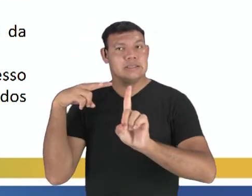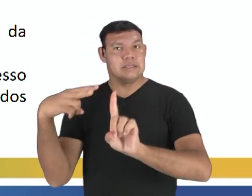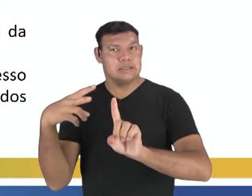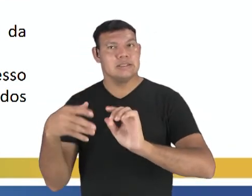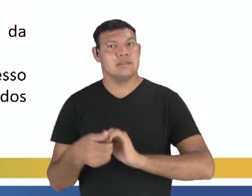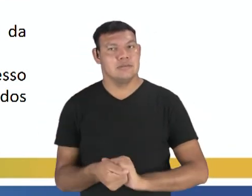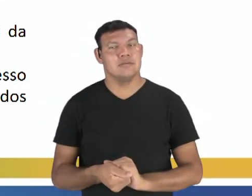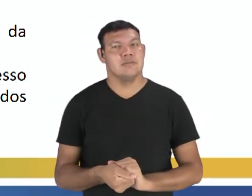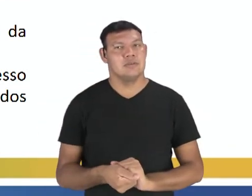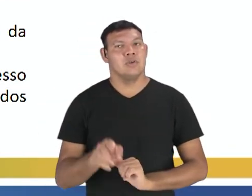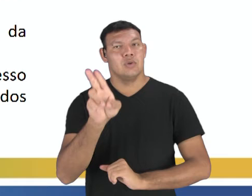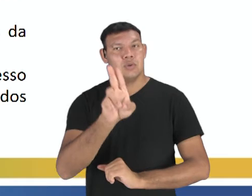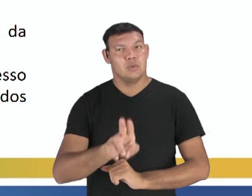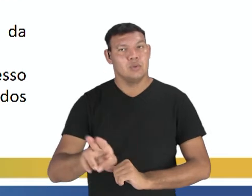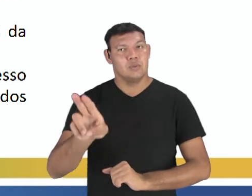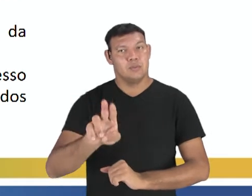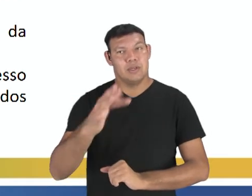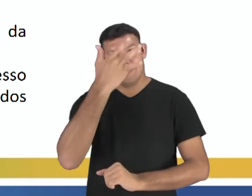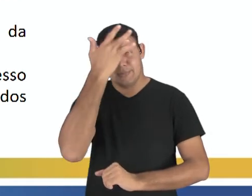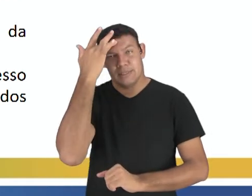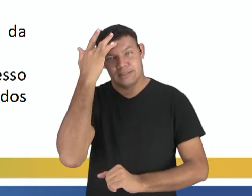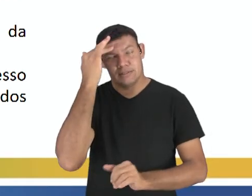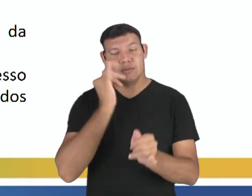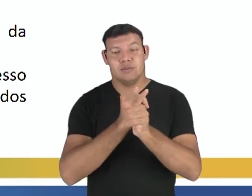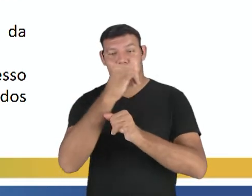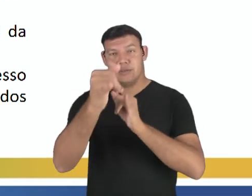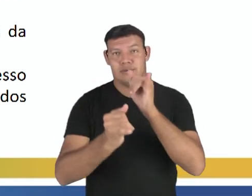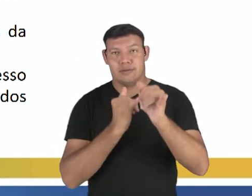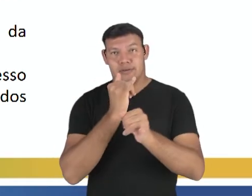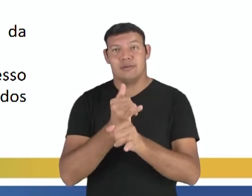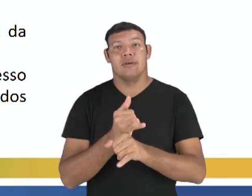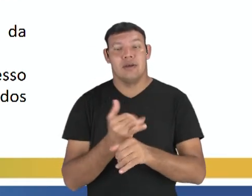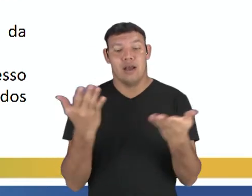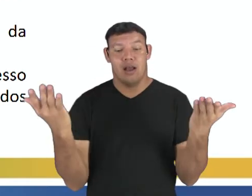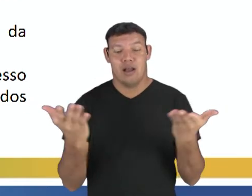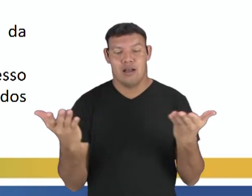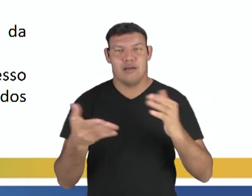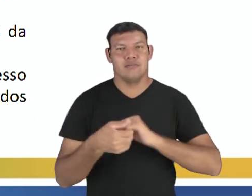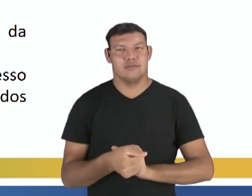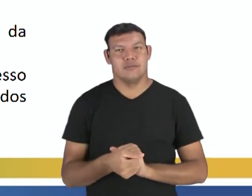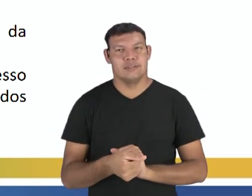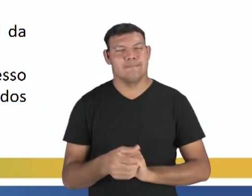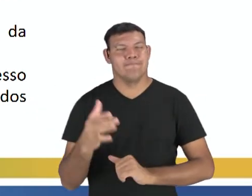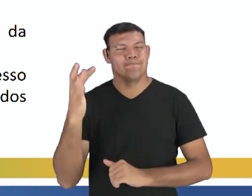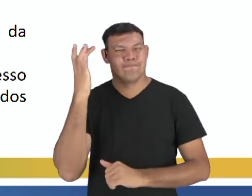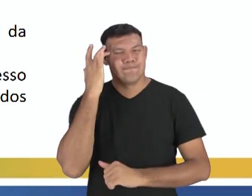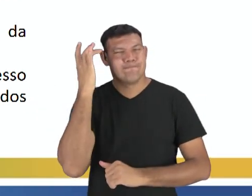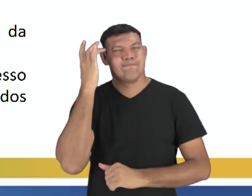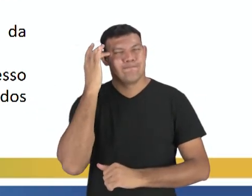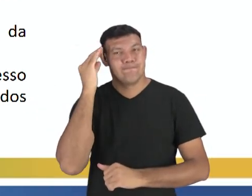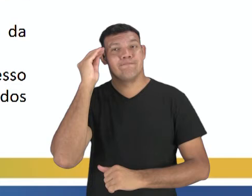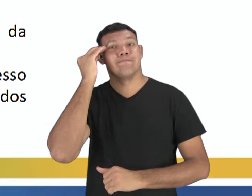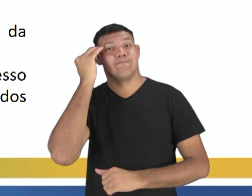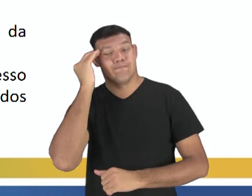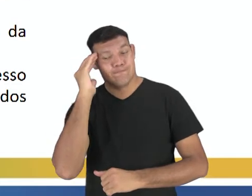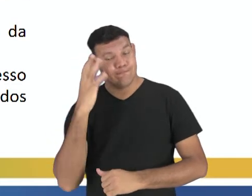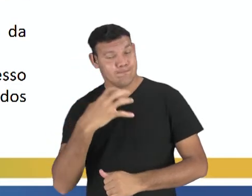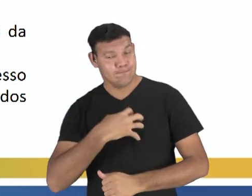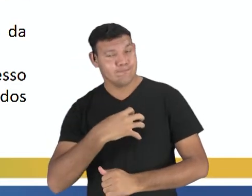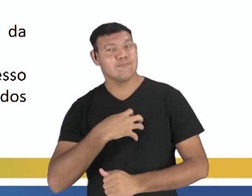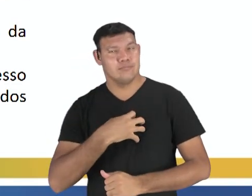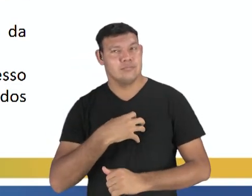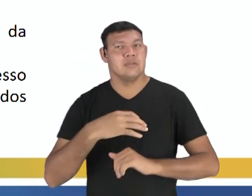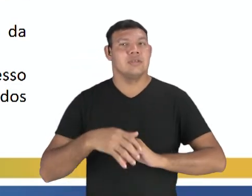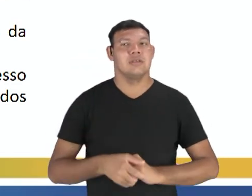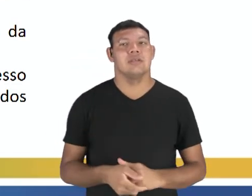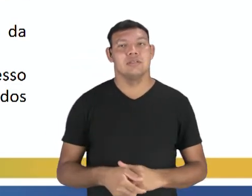em relação aos usuários da internet. Então, aqui a gente também vai trabalhar, além da inferência, além de entender a intenção